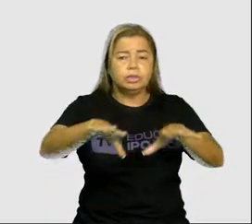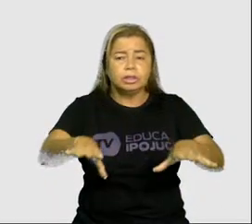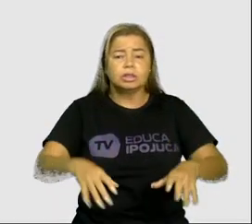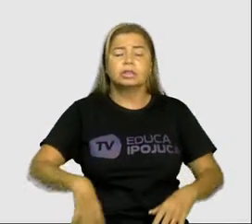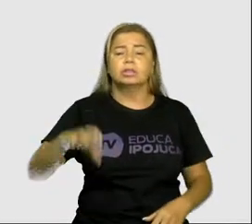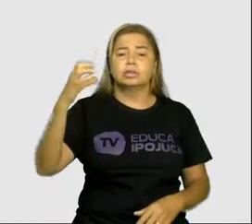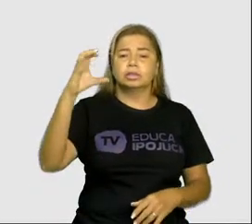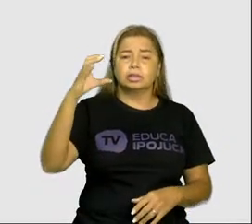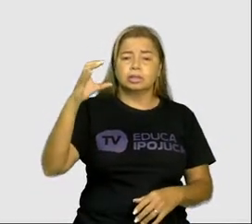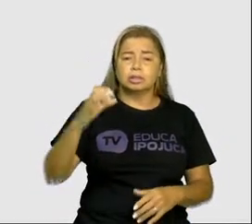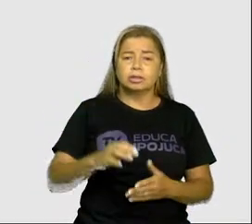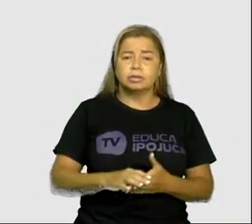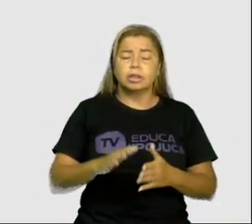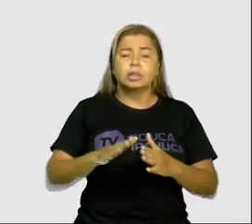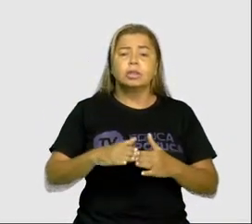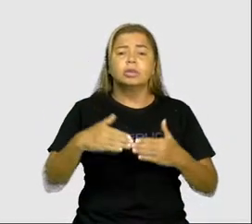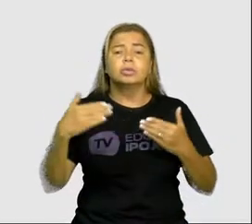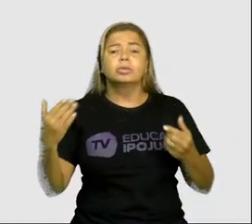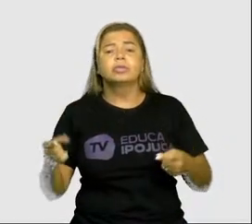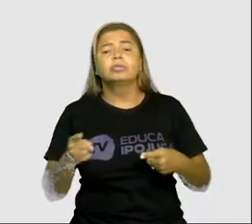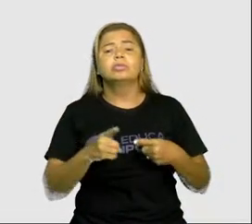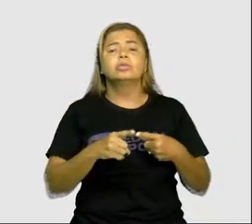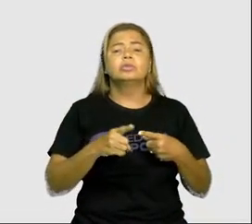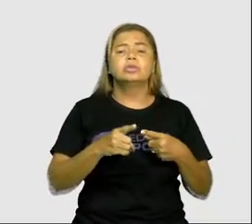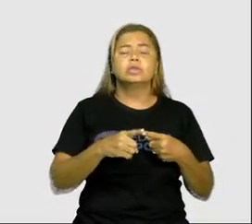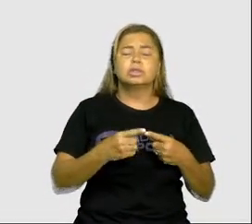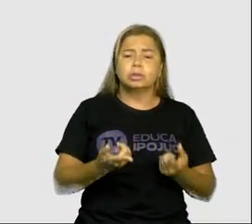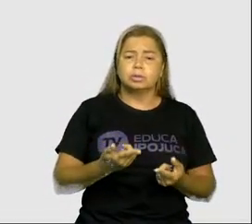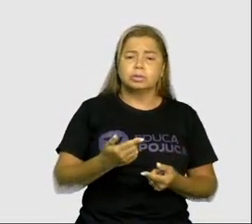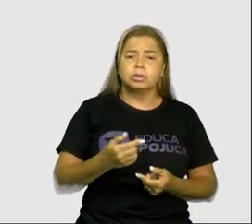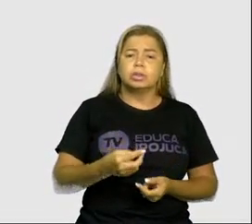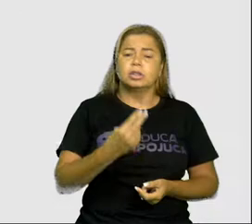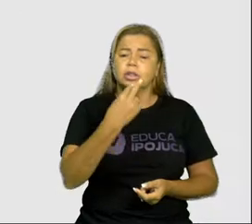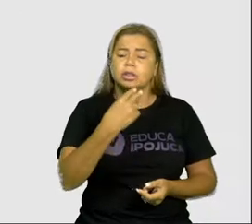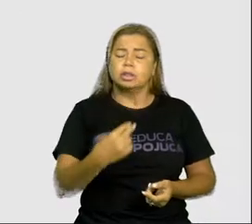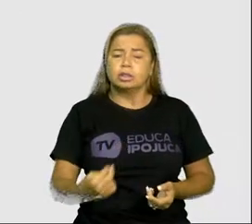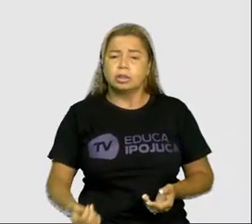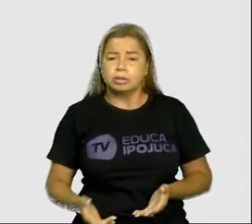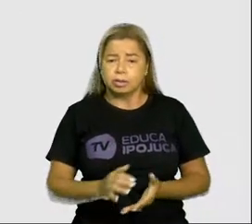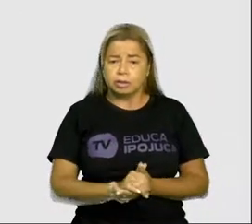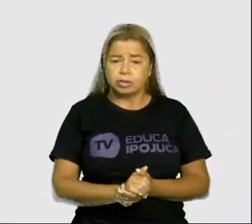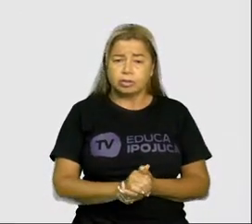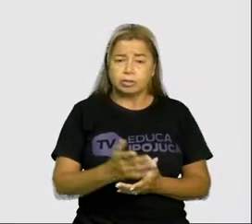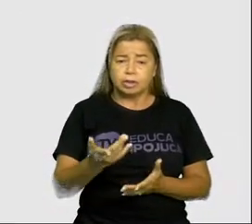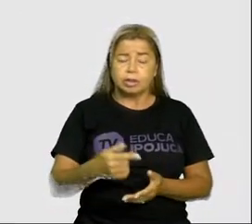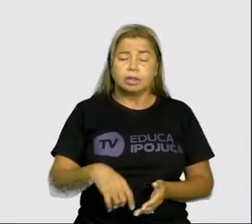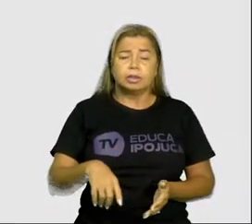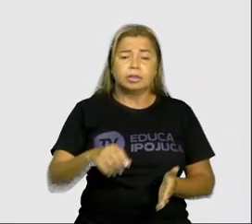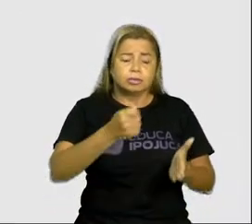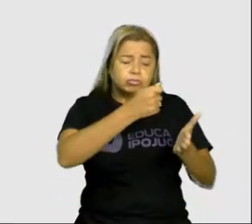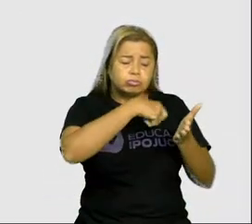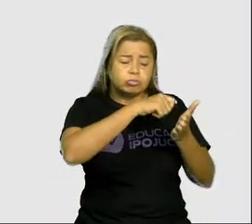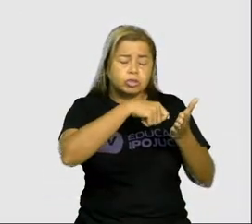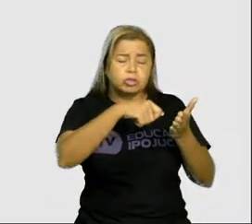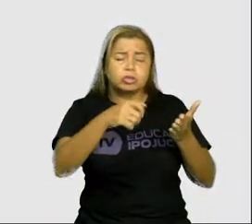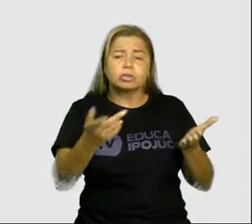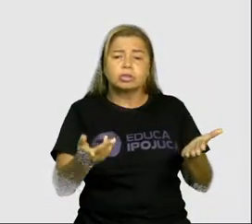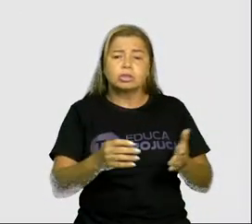tipo de linguagem nós encontramos na escrita desses textos? Então, é uma linguagem